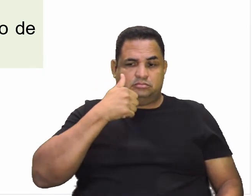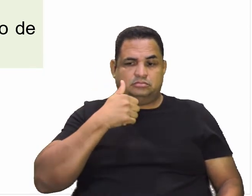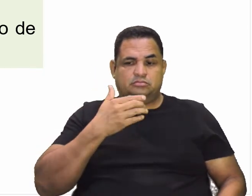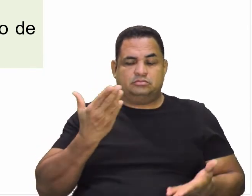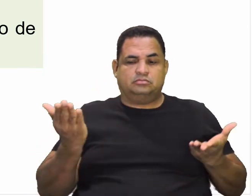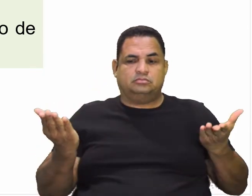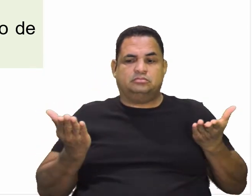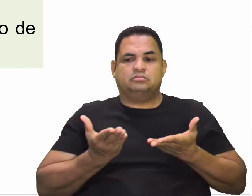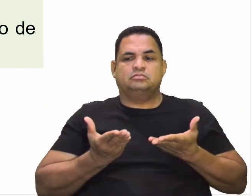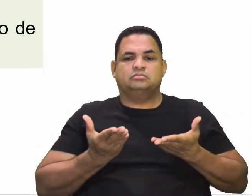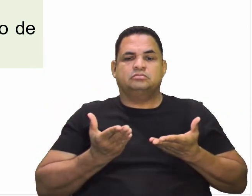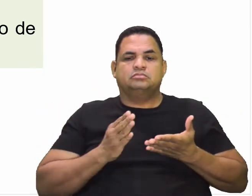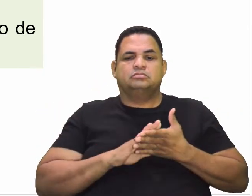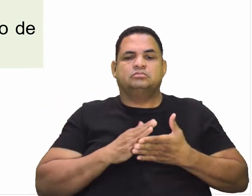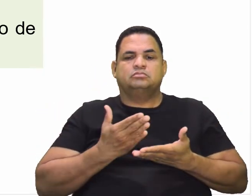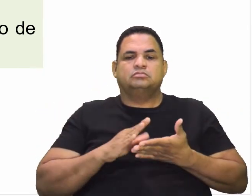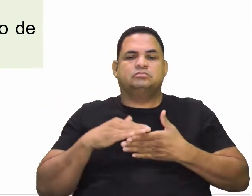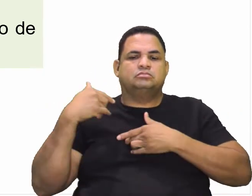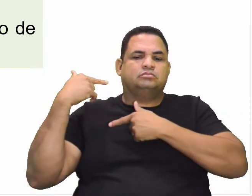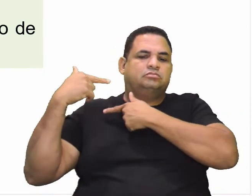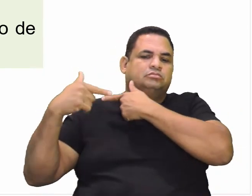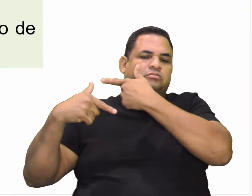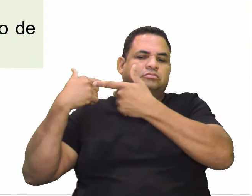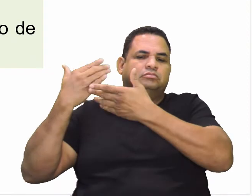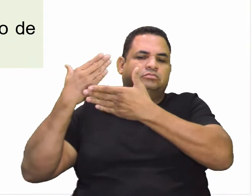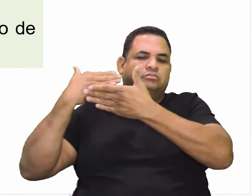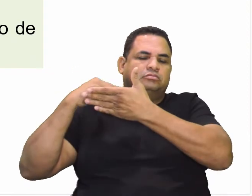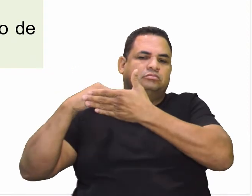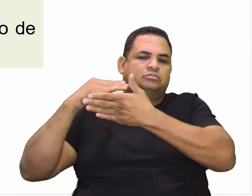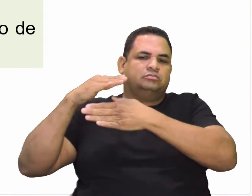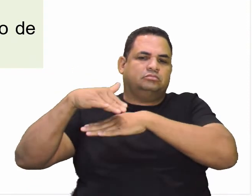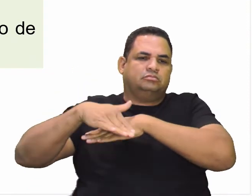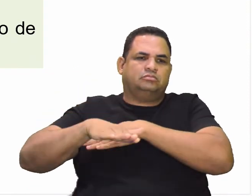o momento da pré-história que nós estamos